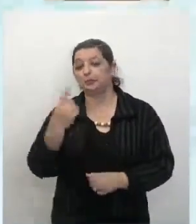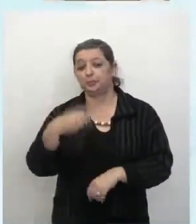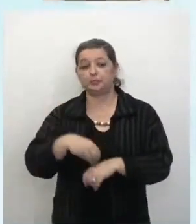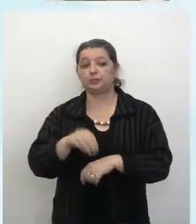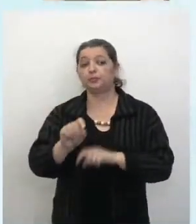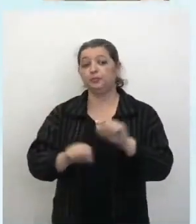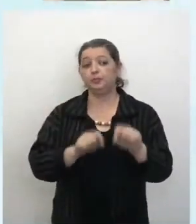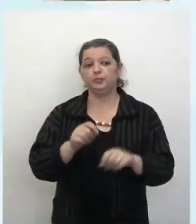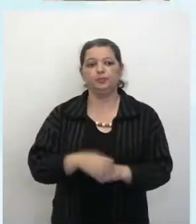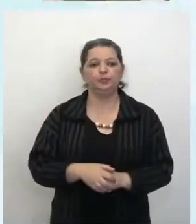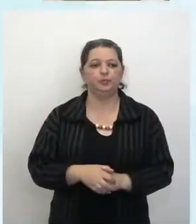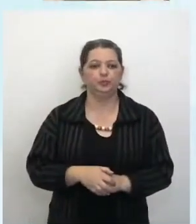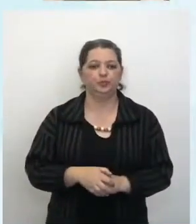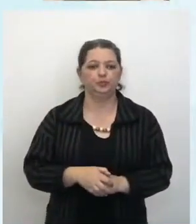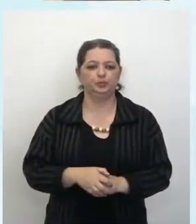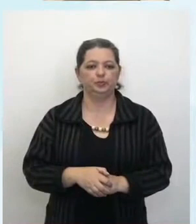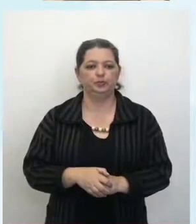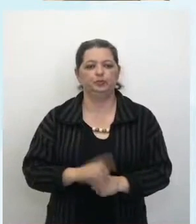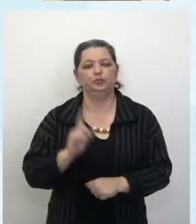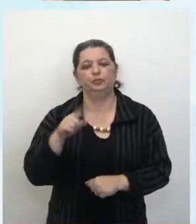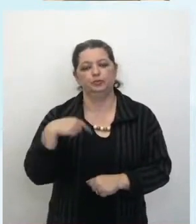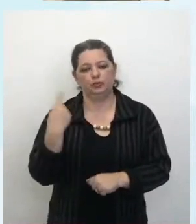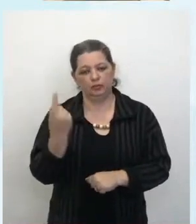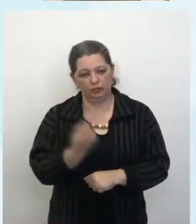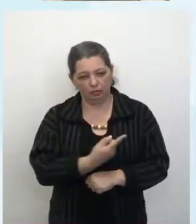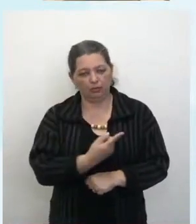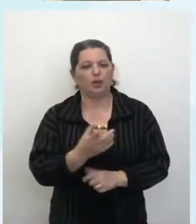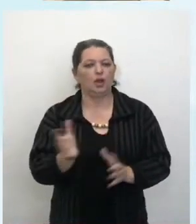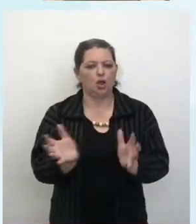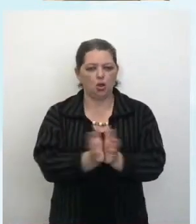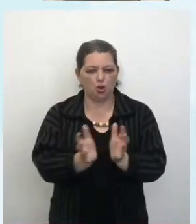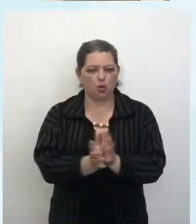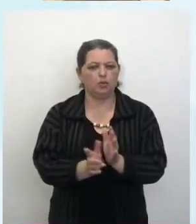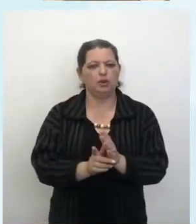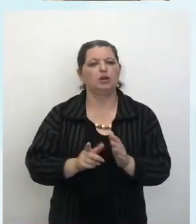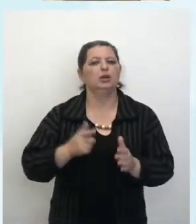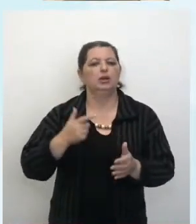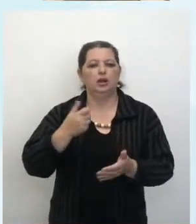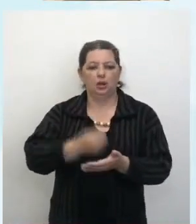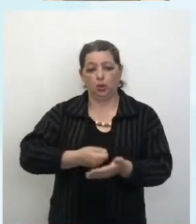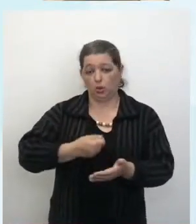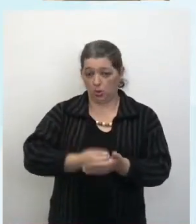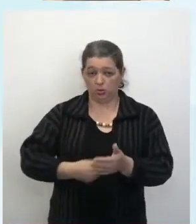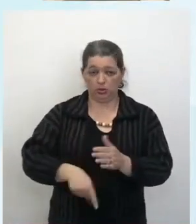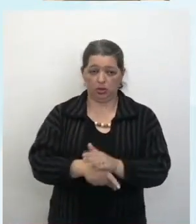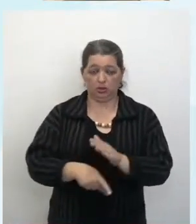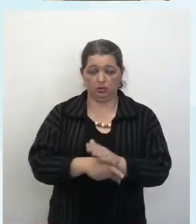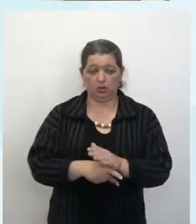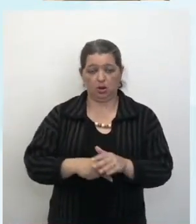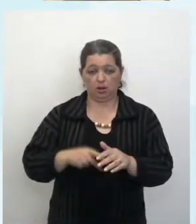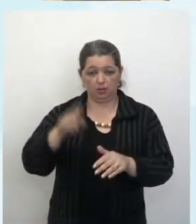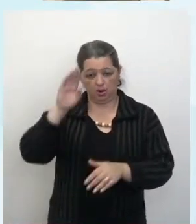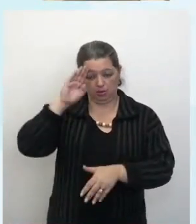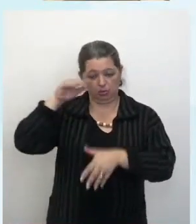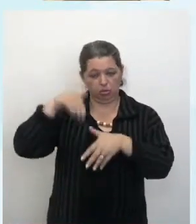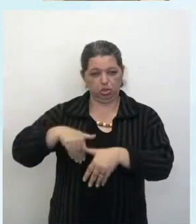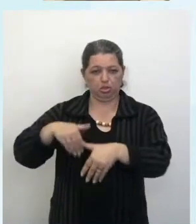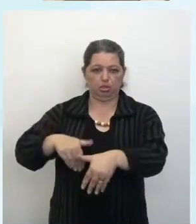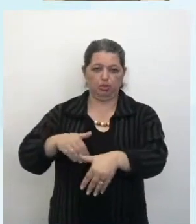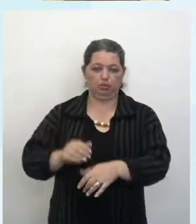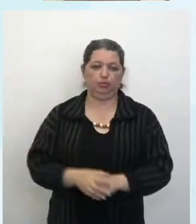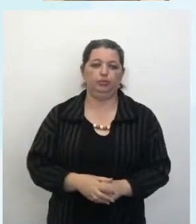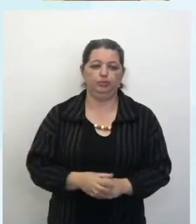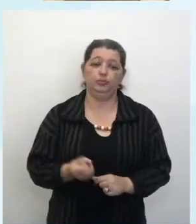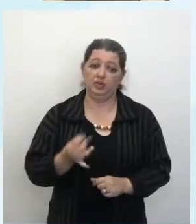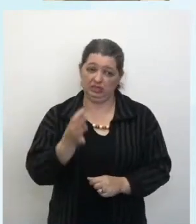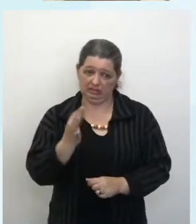rap10 muitos de nossos membros militaram no tenentismo se aparecer alguém aqui com a resposta você